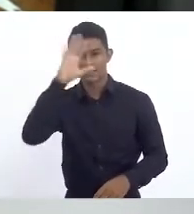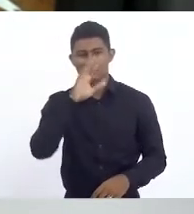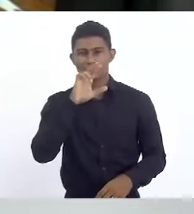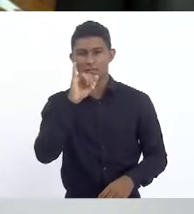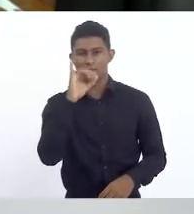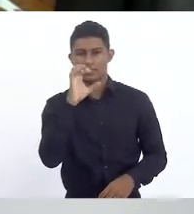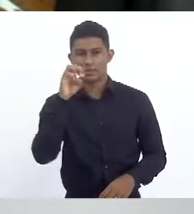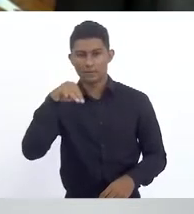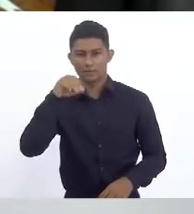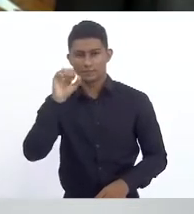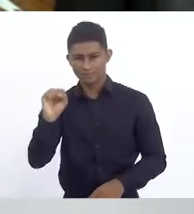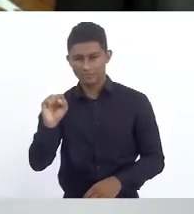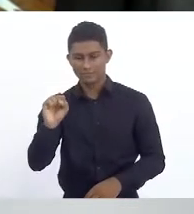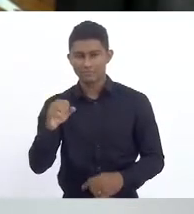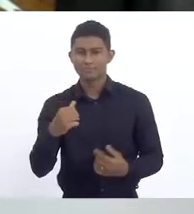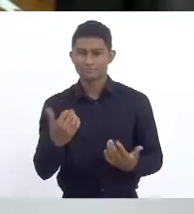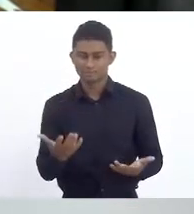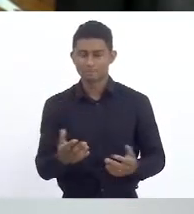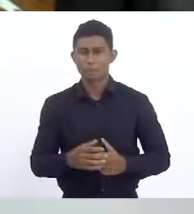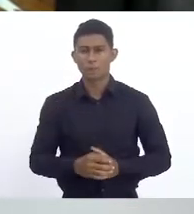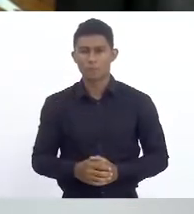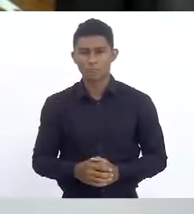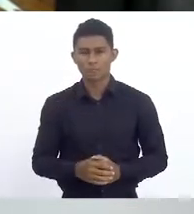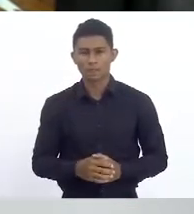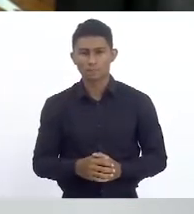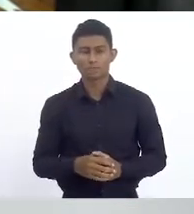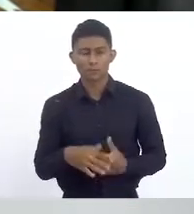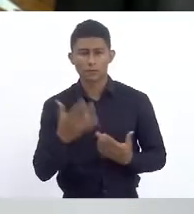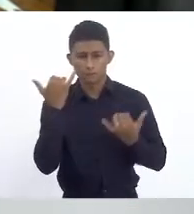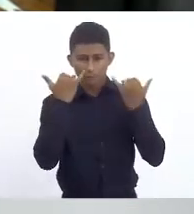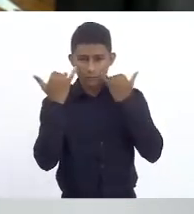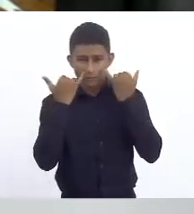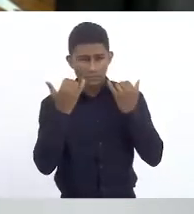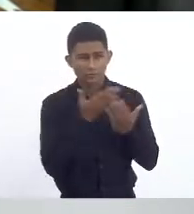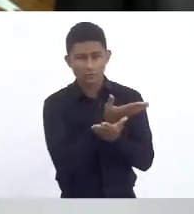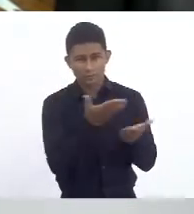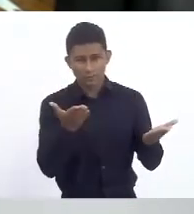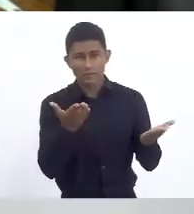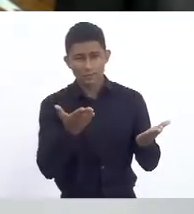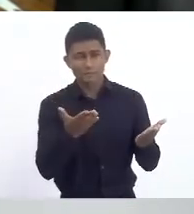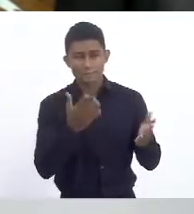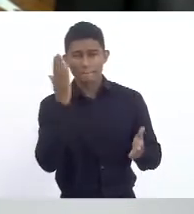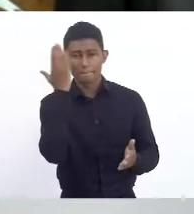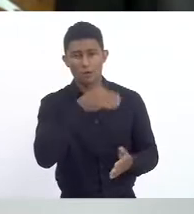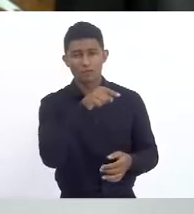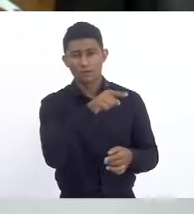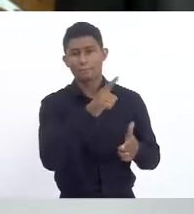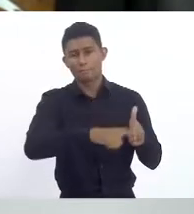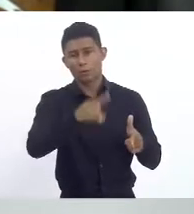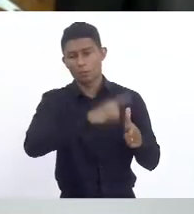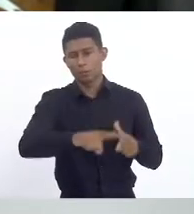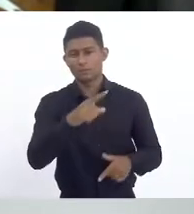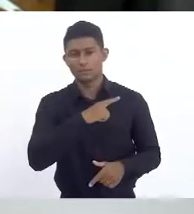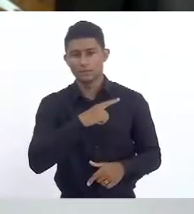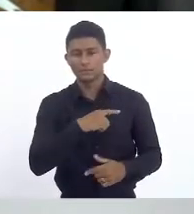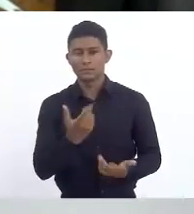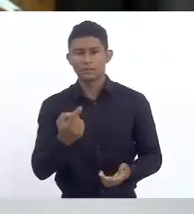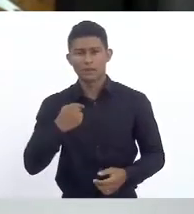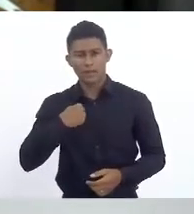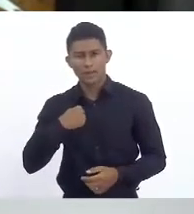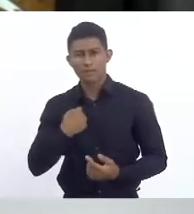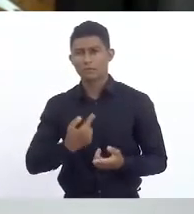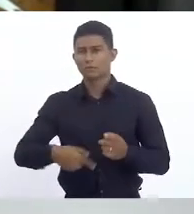capita, receita e despesa por habitante. Então, esses dados gritam que o problema, e nisso eu, Bruno, quer dizer,